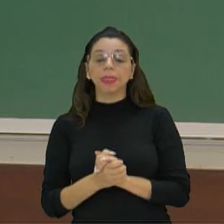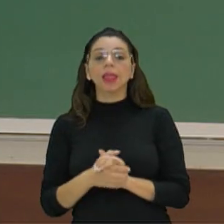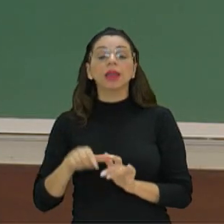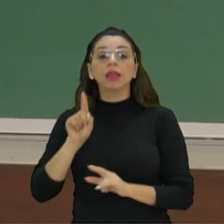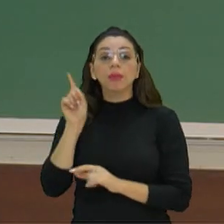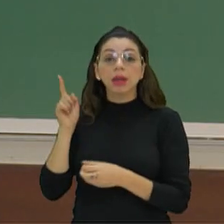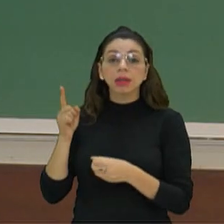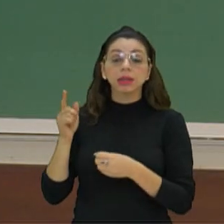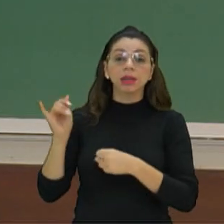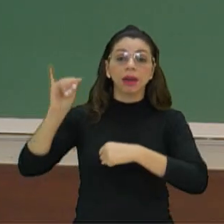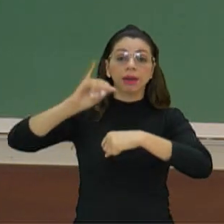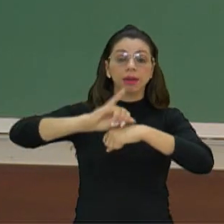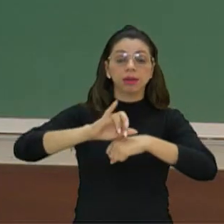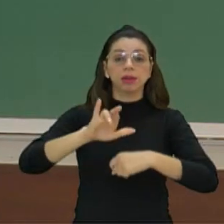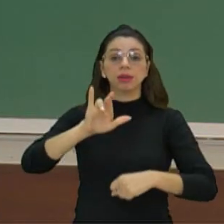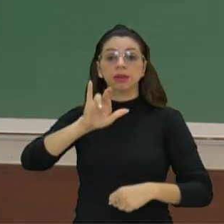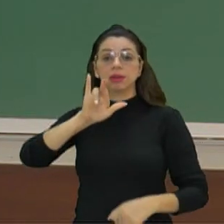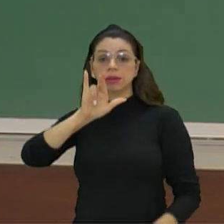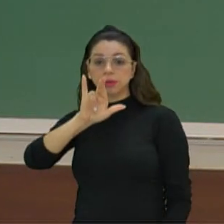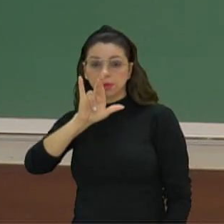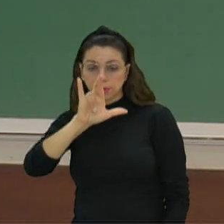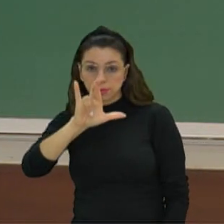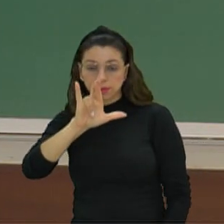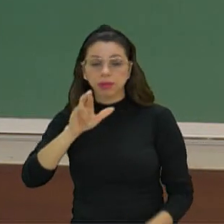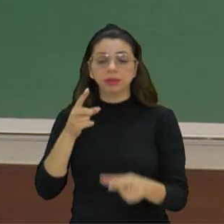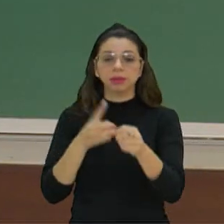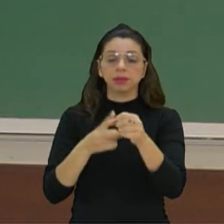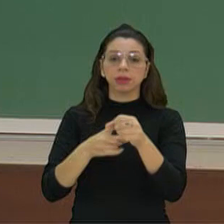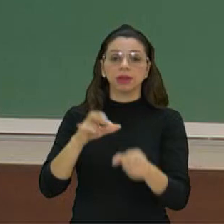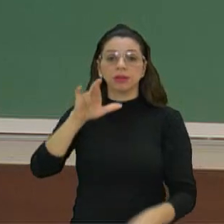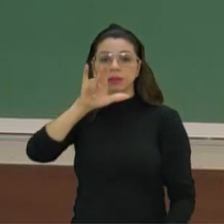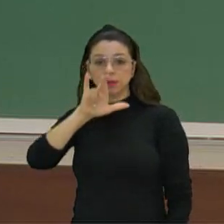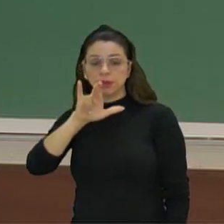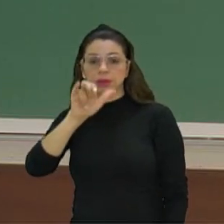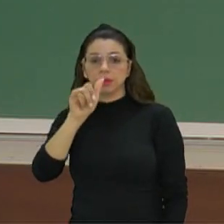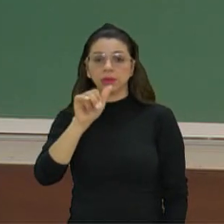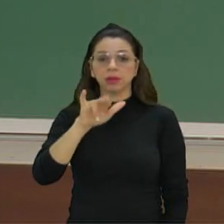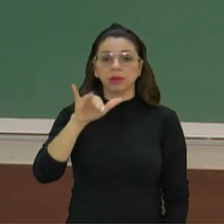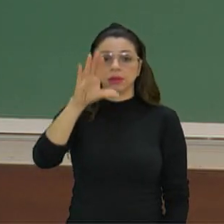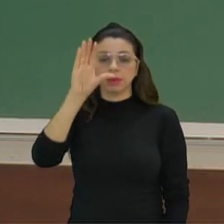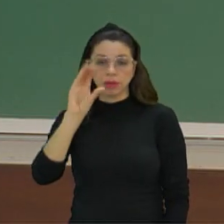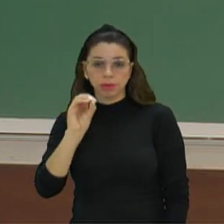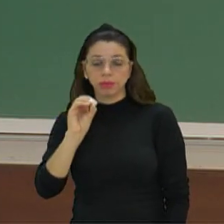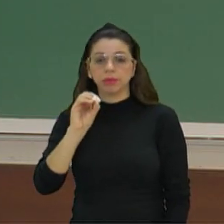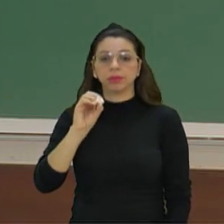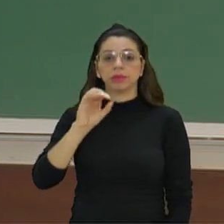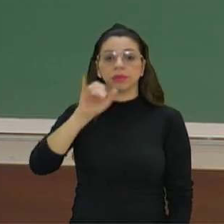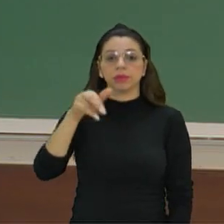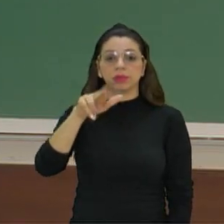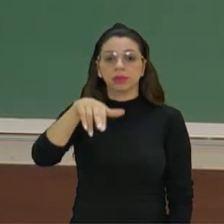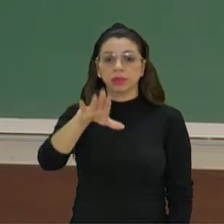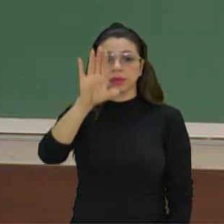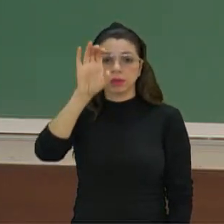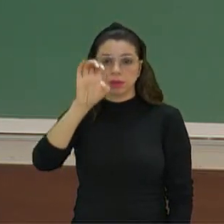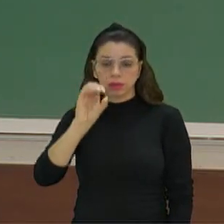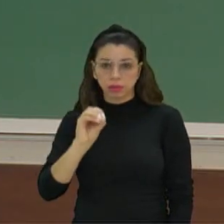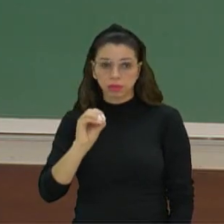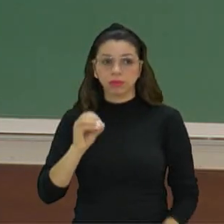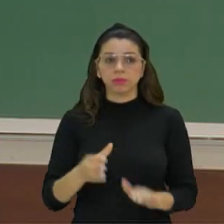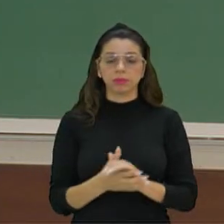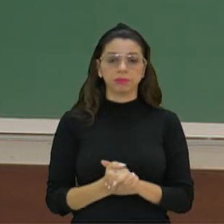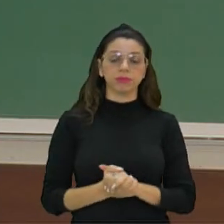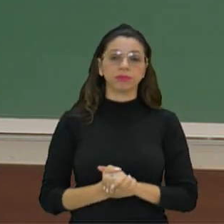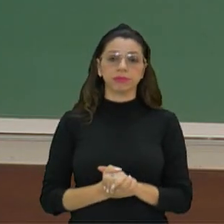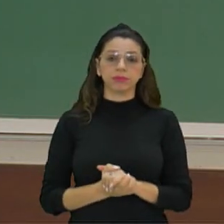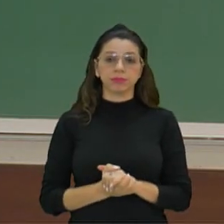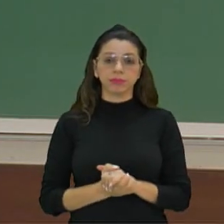3 alternativas é a cidade de Petrópolis. Então, pin 1, 2 or 3,